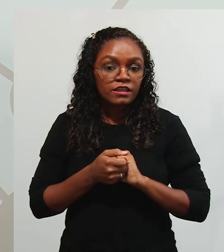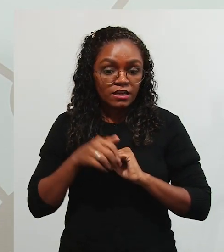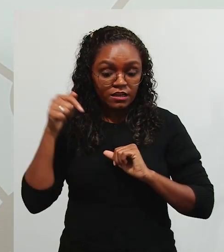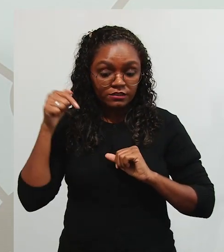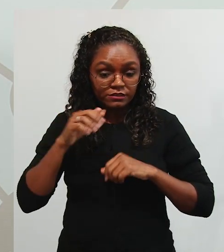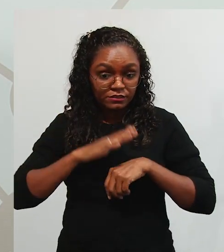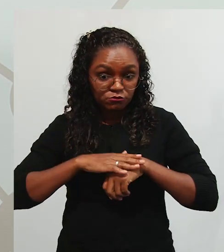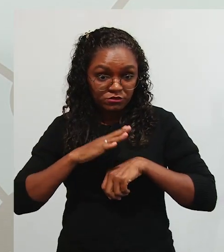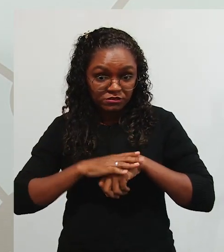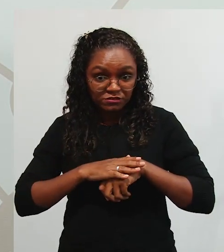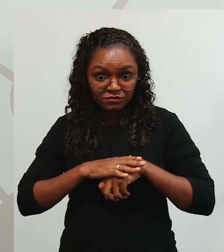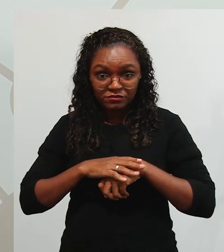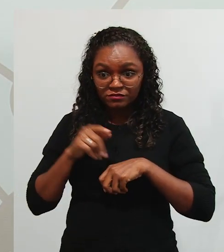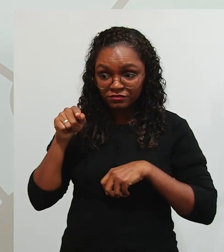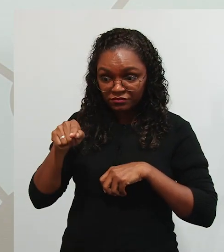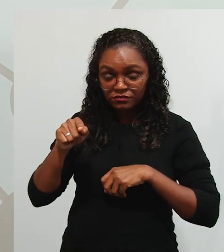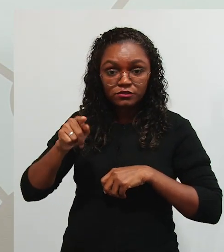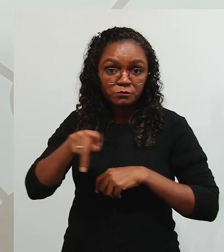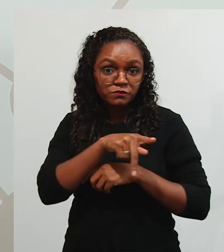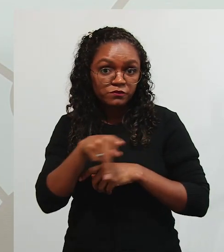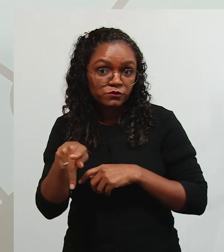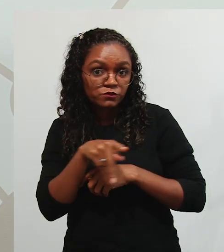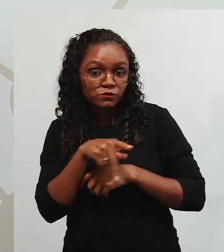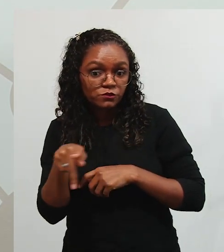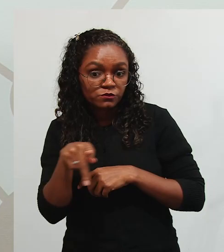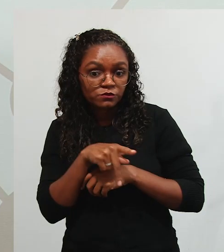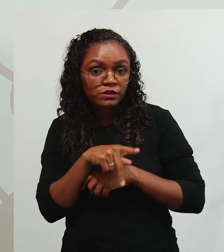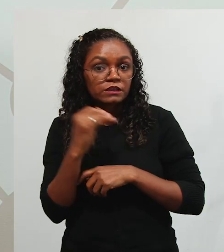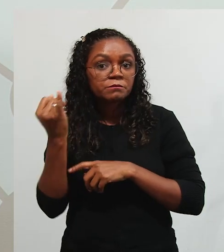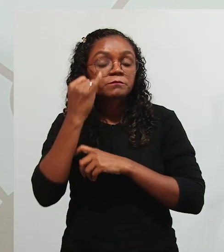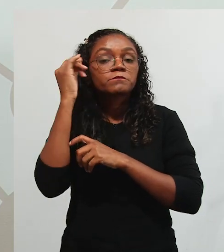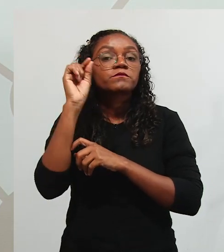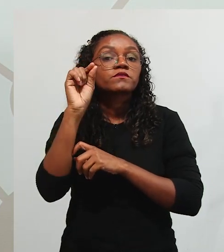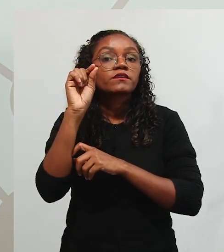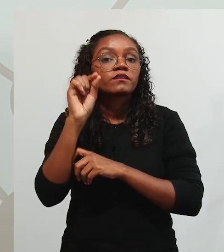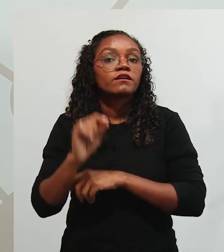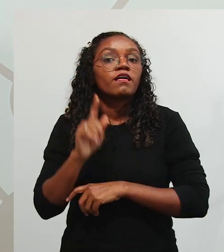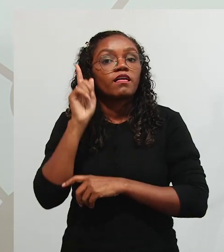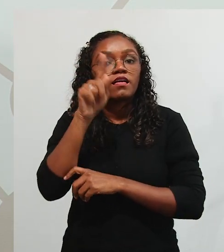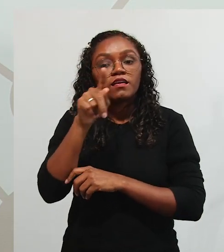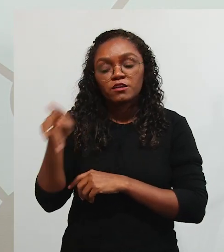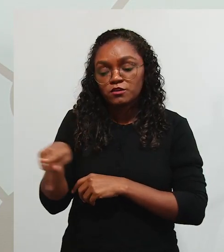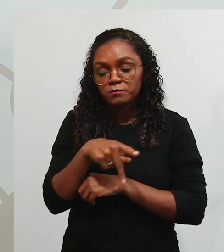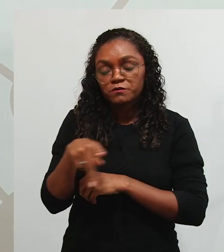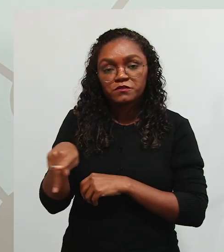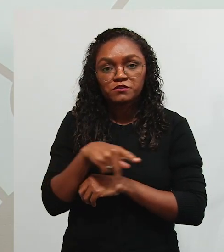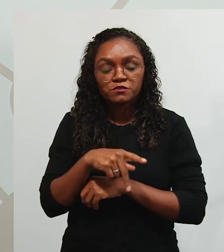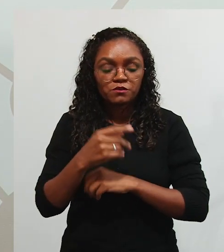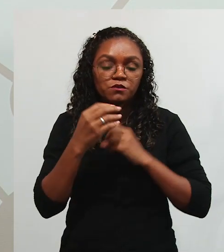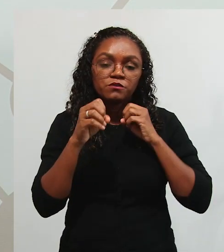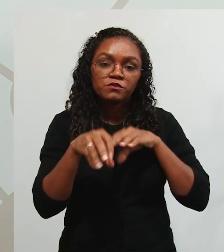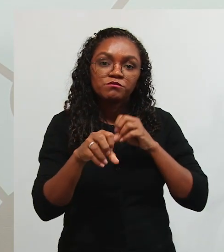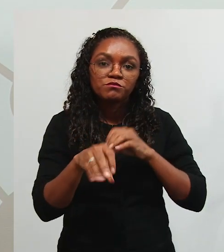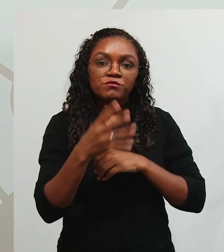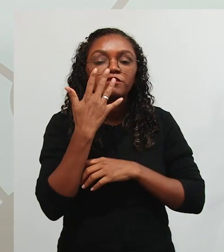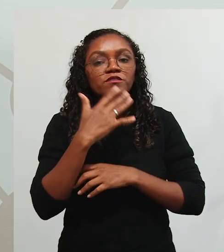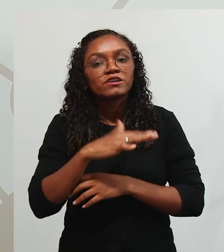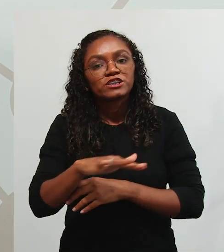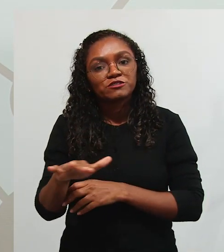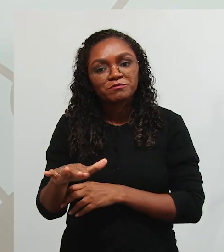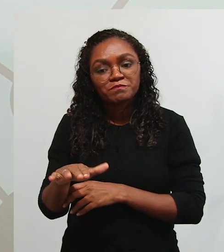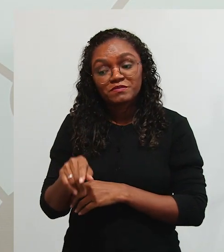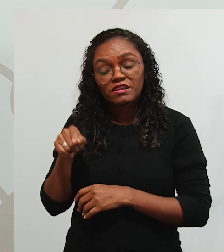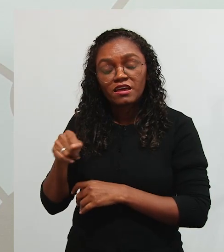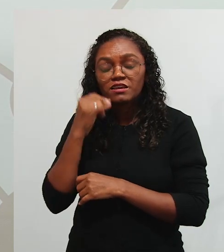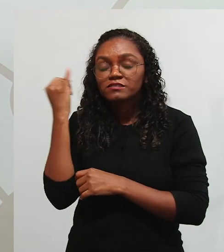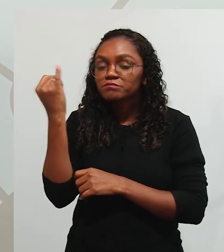dessa atuação do professor, eu vejo que o professor mais importante é o professor da educação infantil. Ele